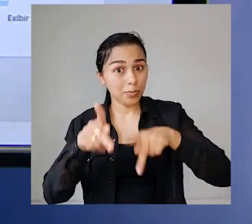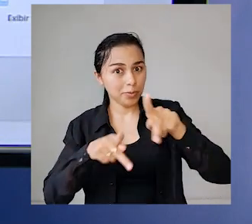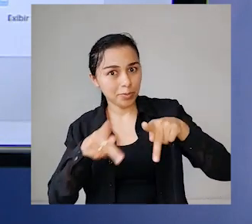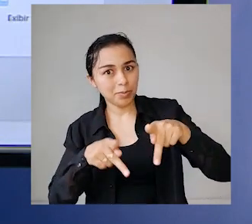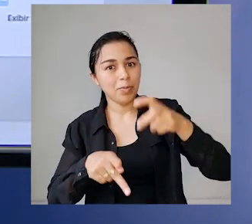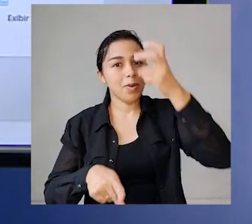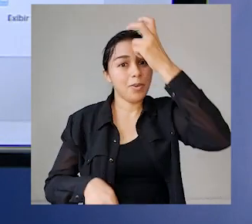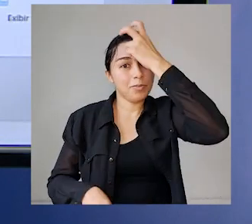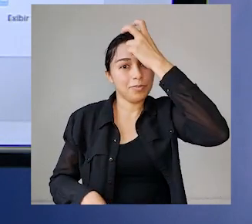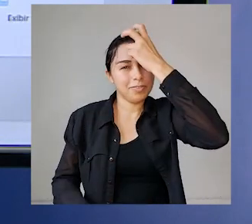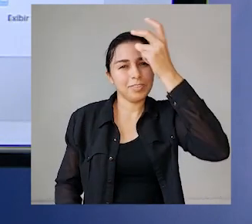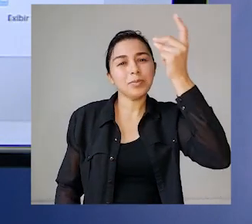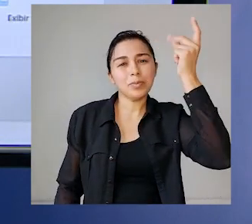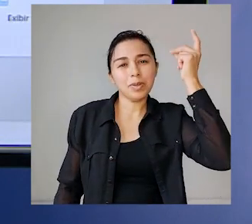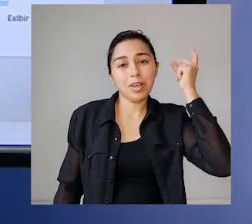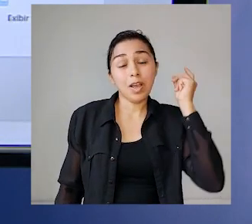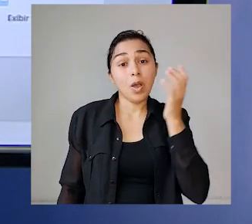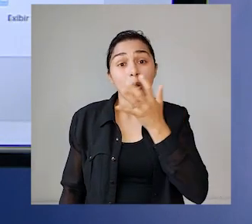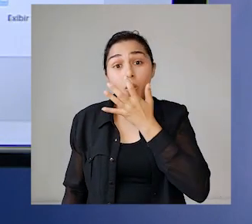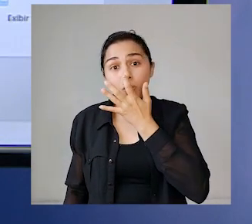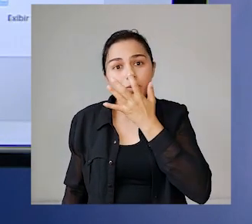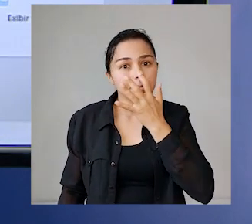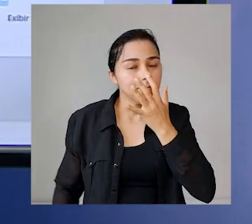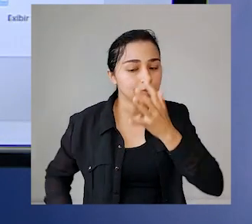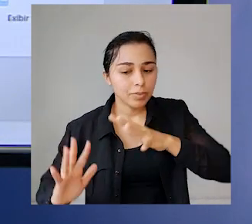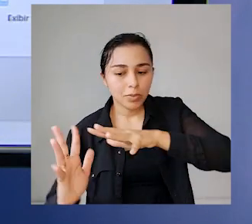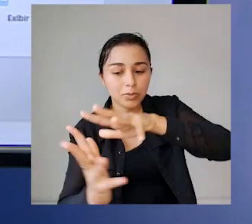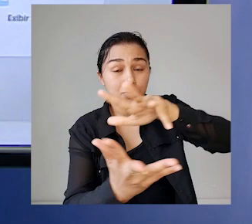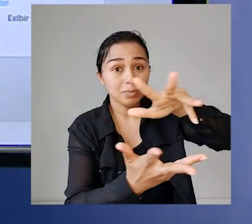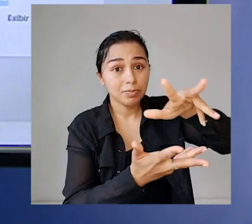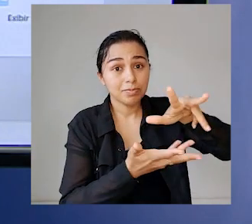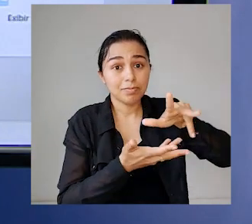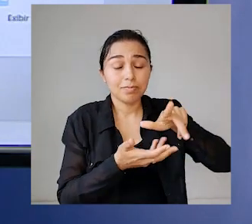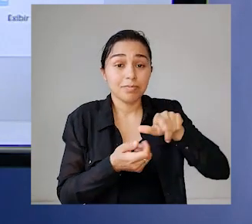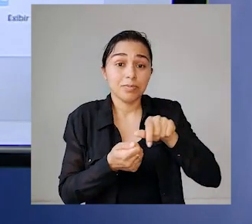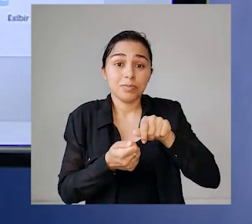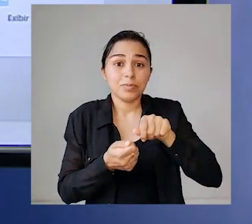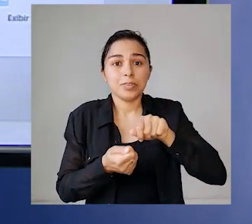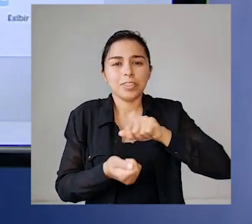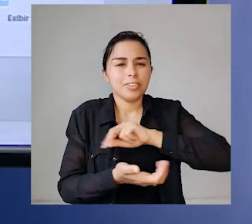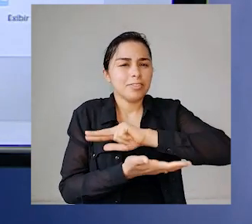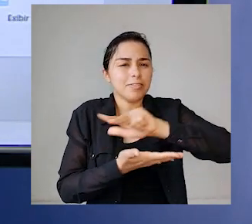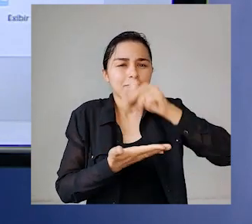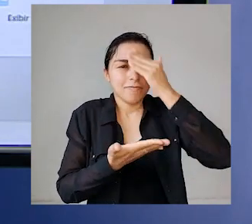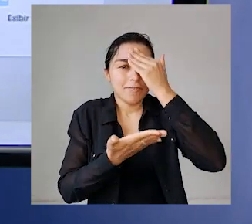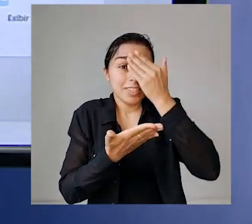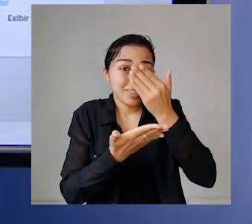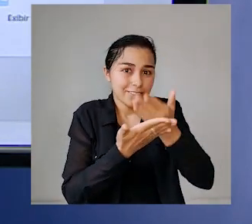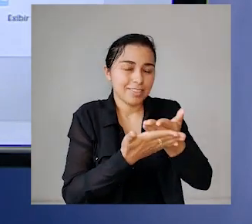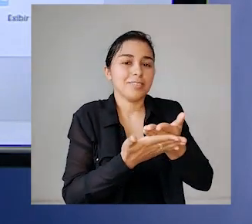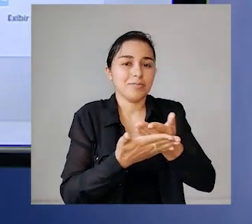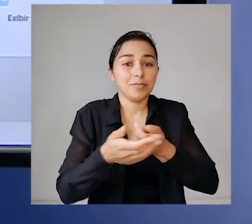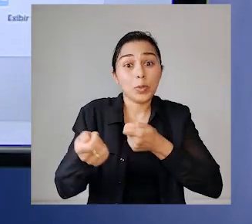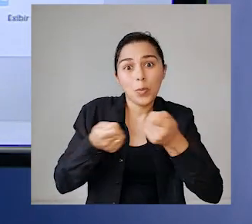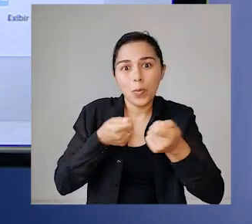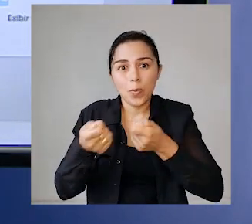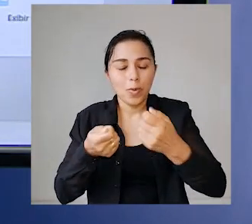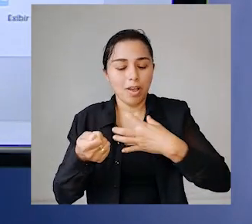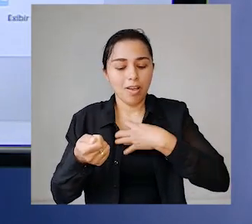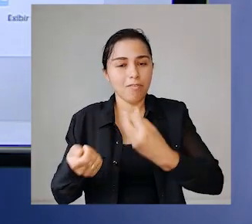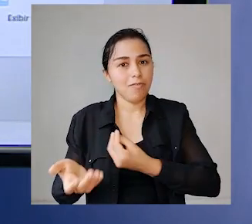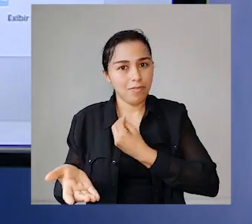antigos egípcios observavam o mundo a partir de diversas crenças que regiam seus modos de